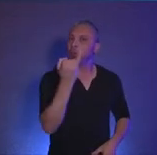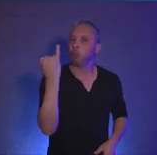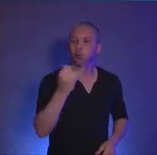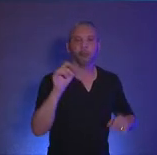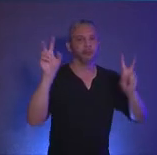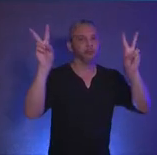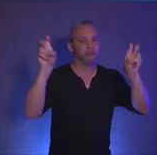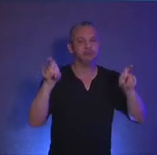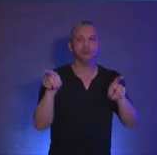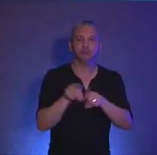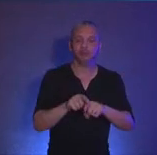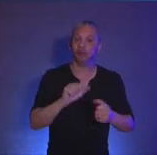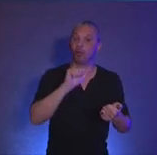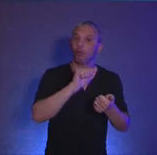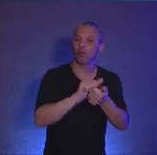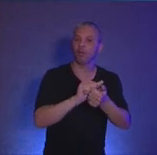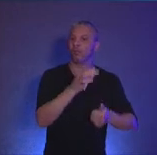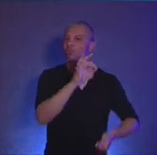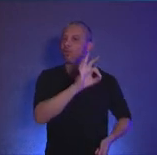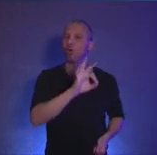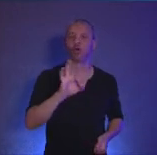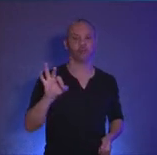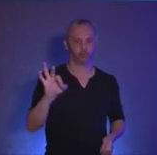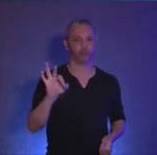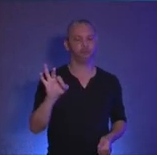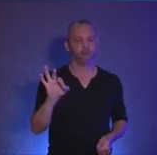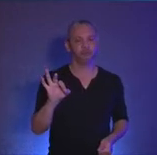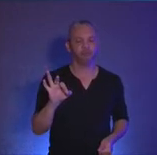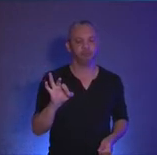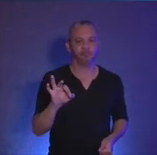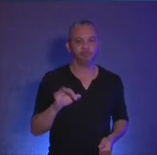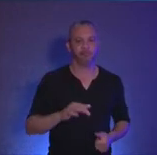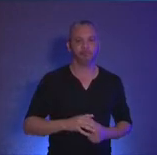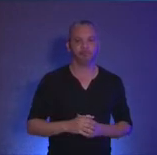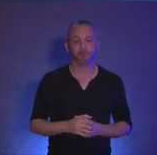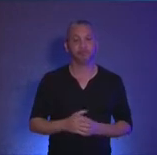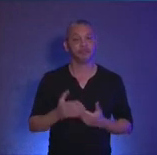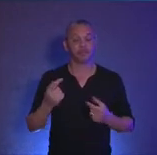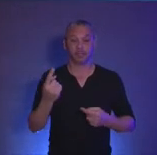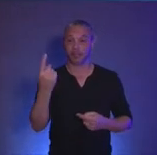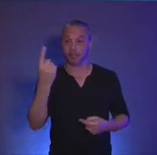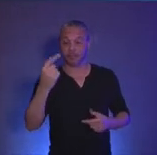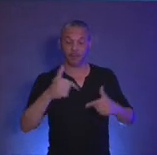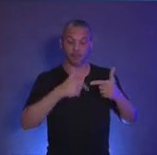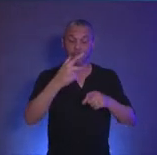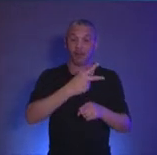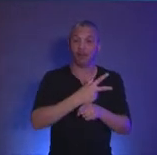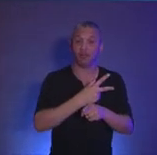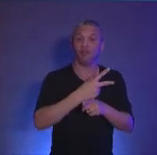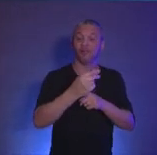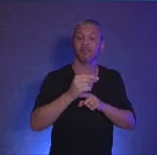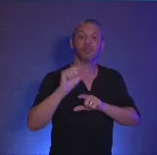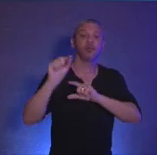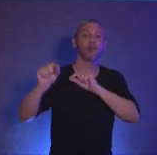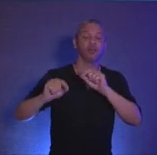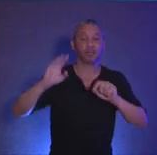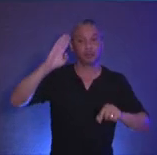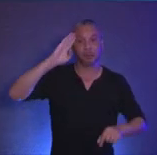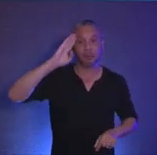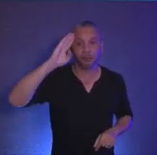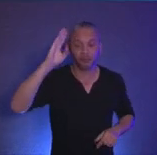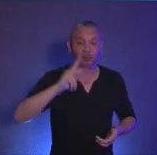temática, excelente qualidade narrativa, fecha aspas. Então, o primeiro trabalho vencedor dessa noite se destacou